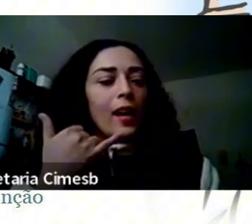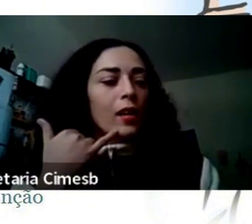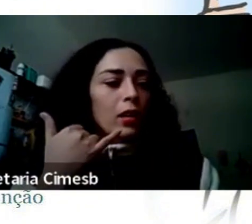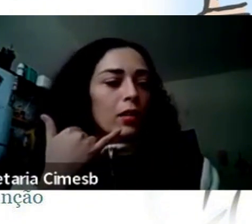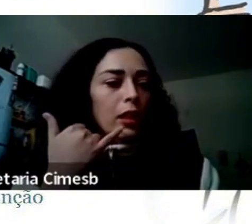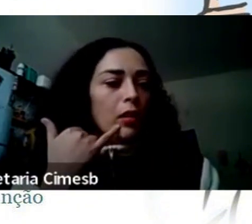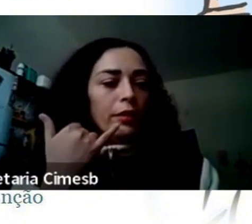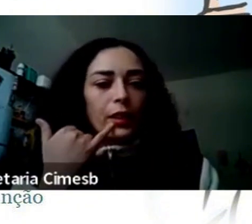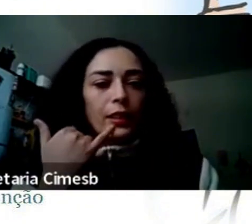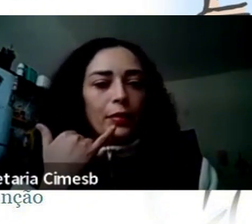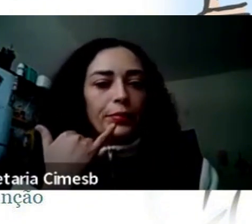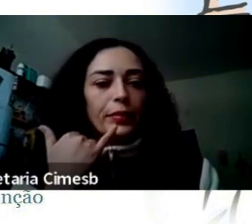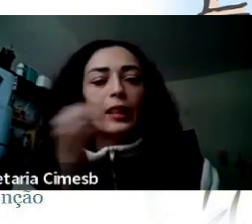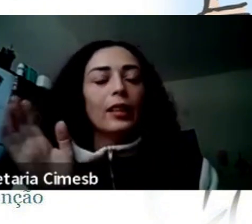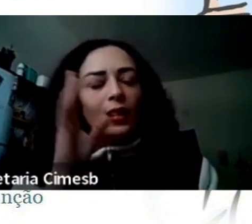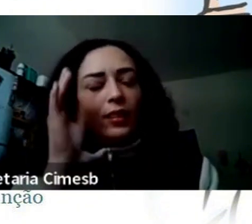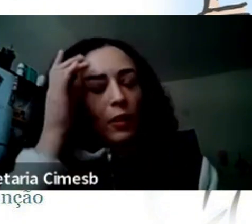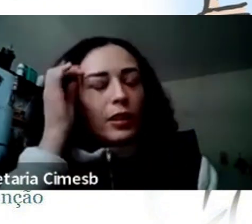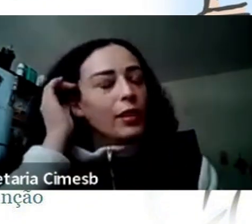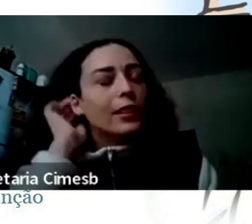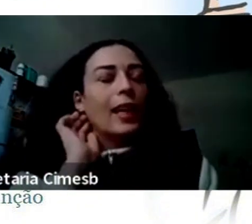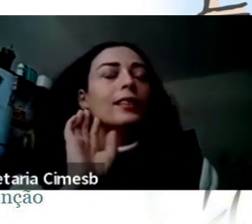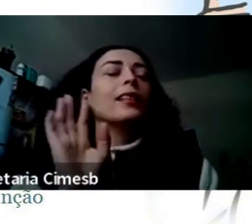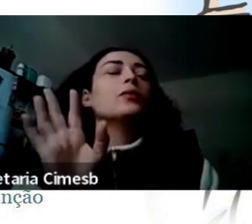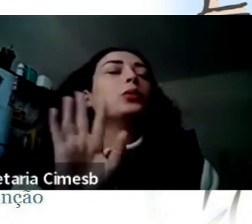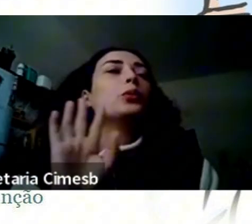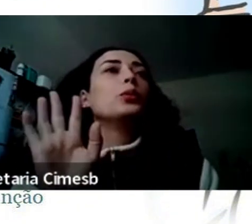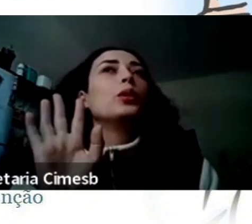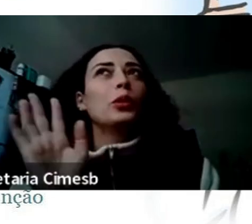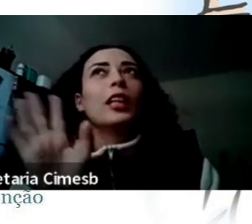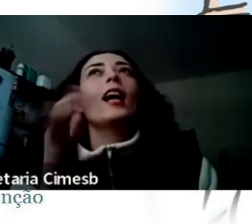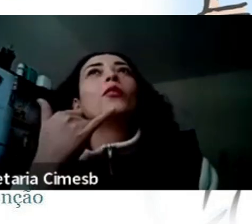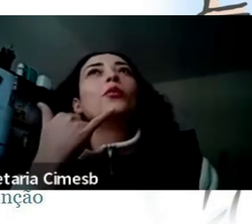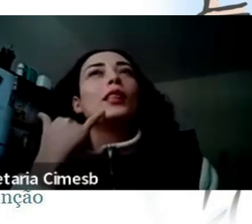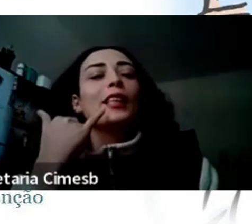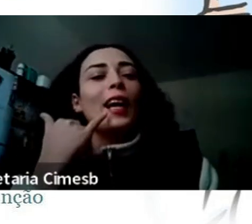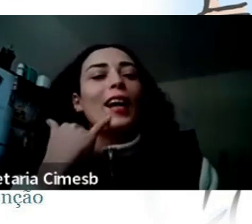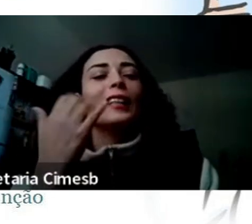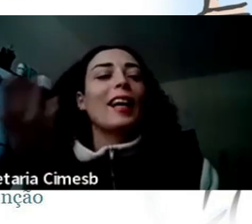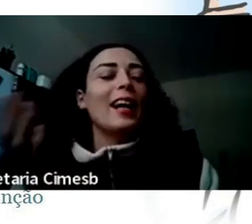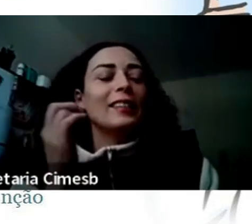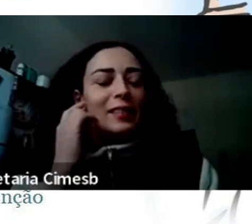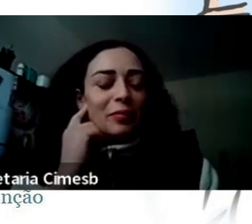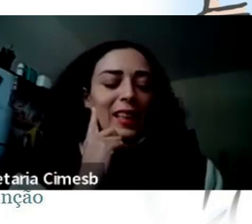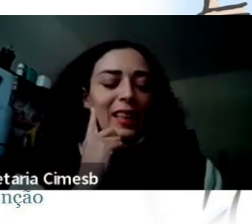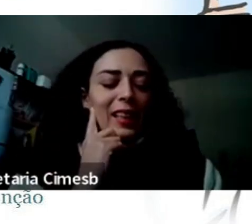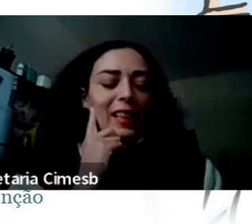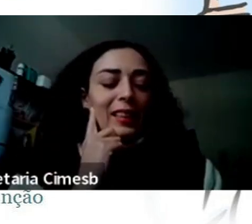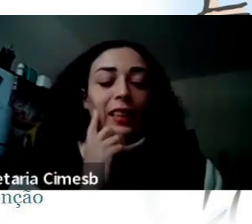E ligar, ó, sinal universal. Tem sinais que são universais, né? O tchau, o ligar,